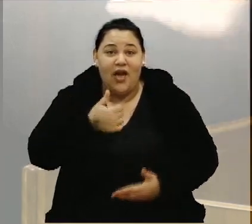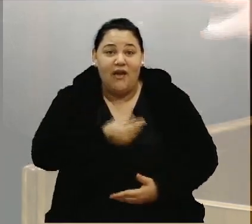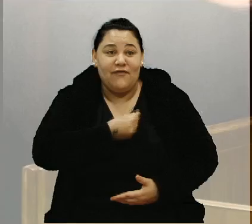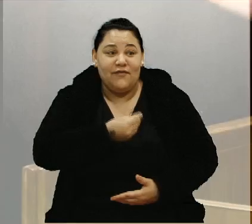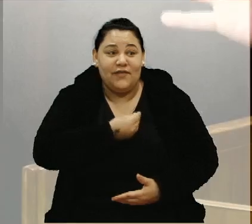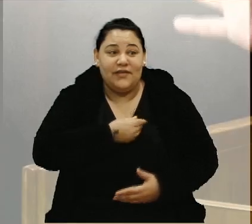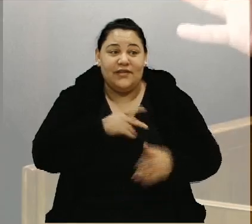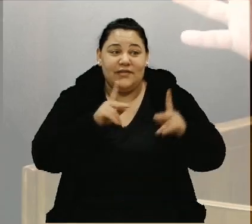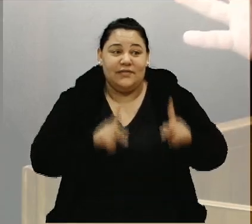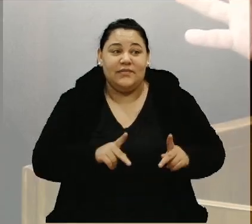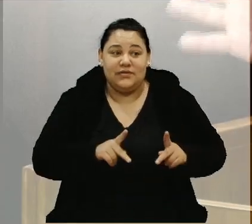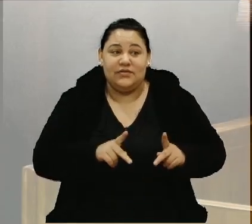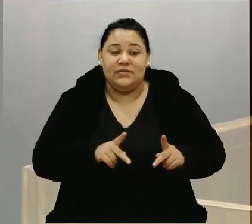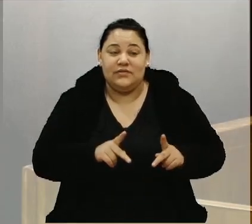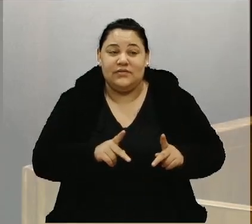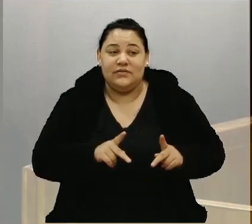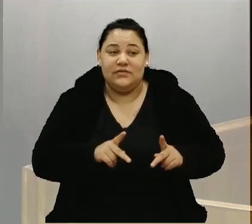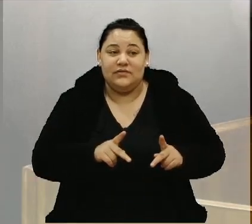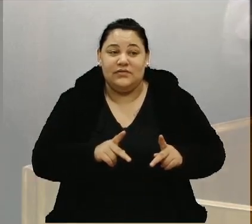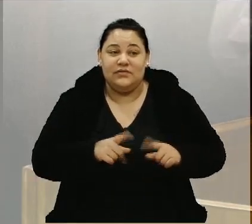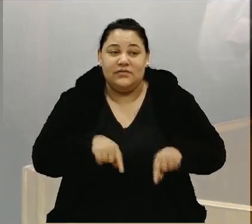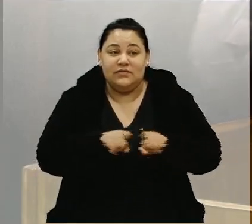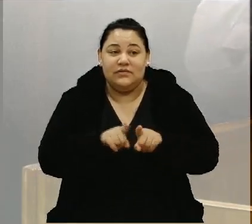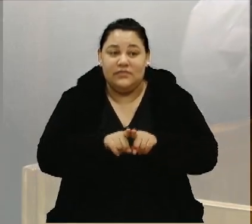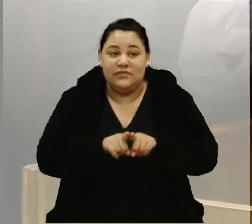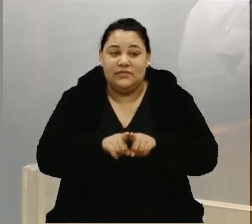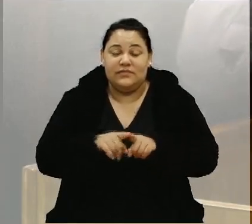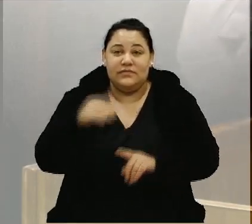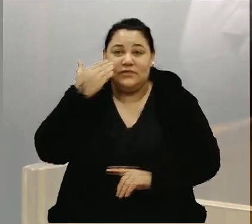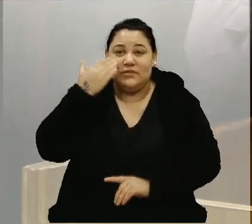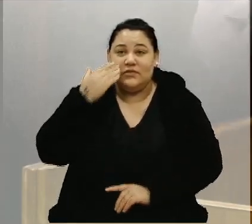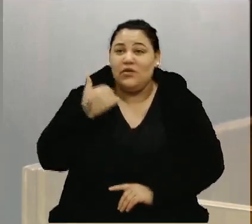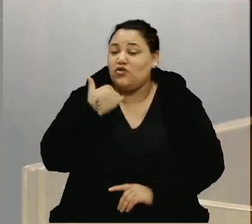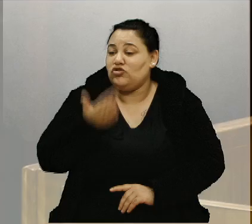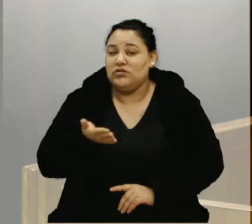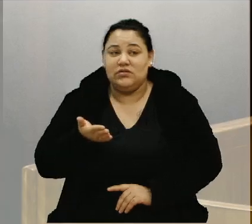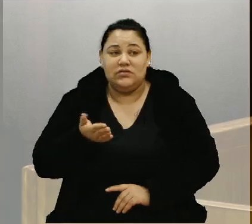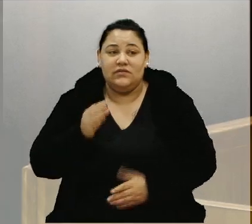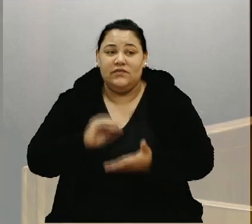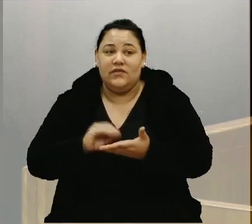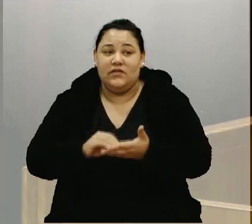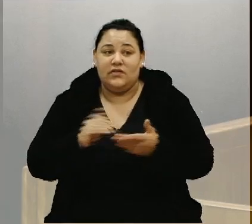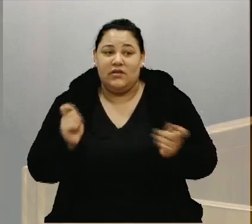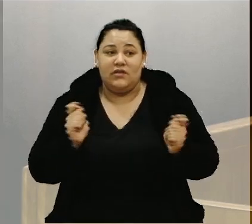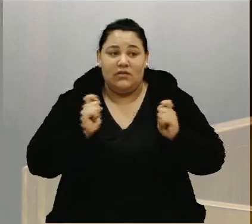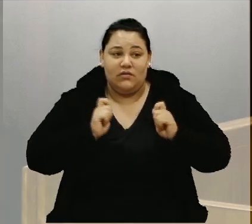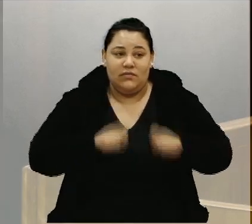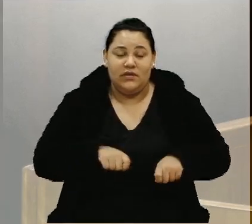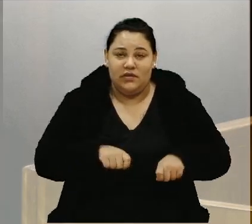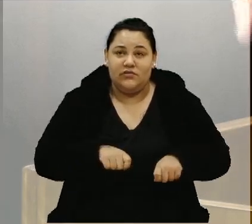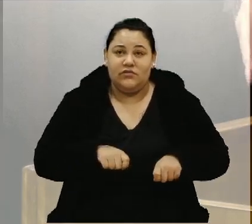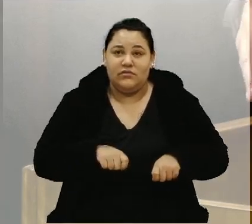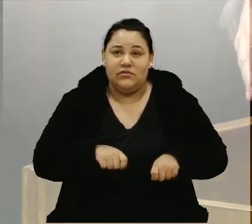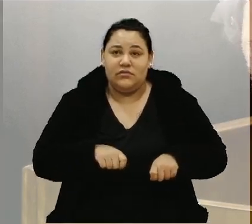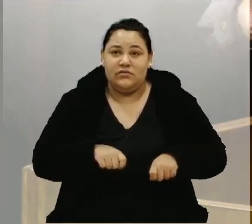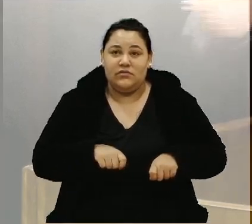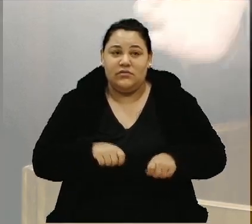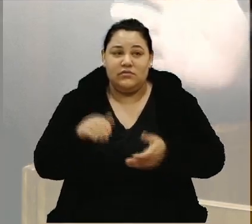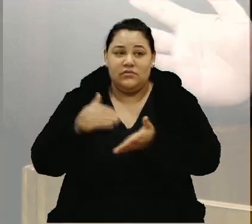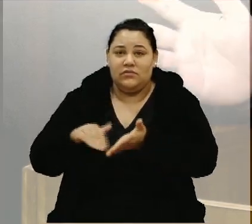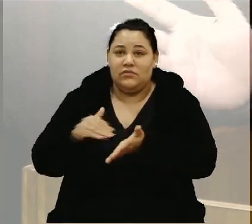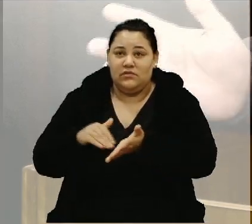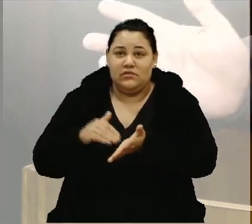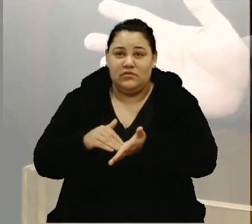Porque do contrário não adianta ter um monte de voto e ser incompetente, ser um baita secretário e não resolver o